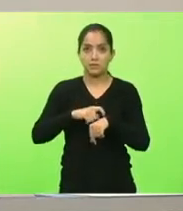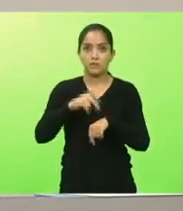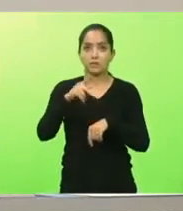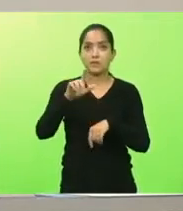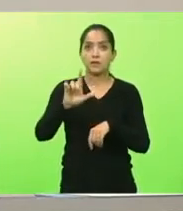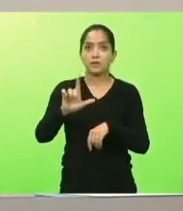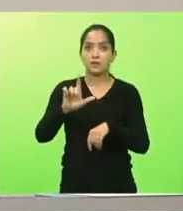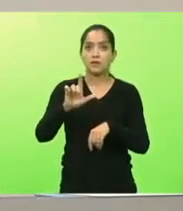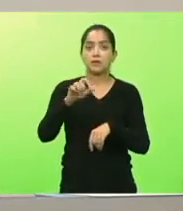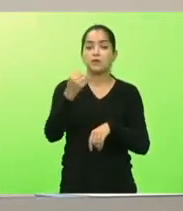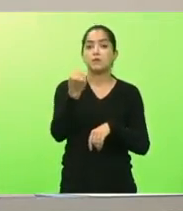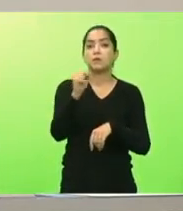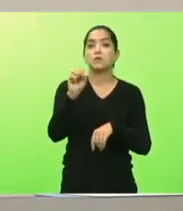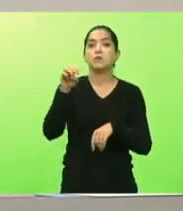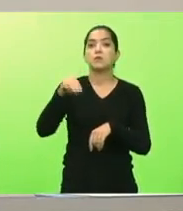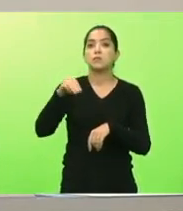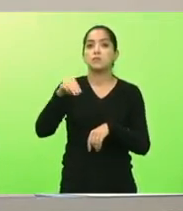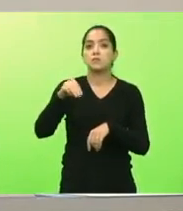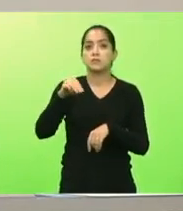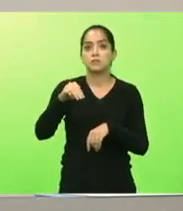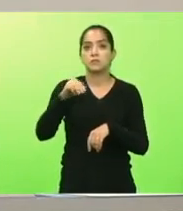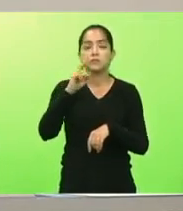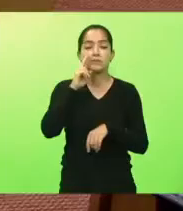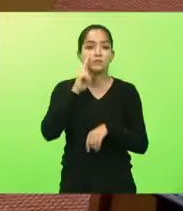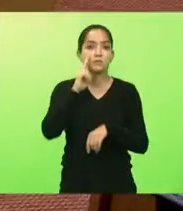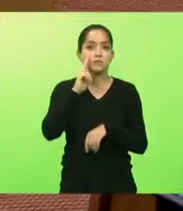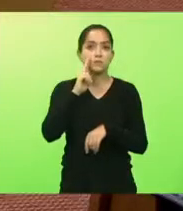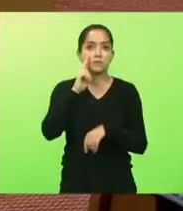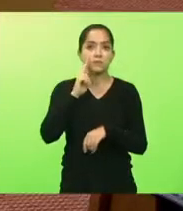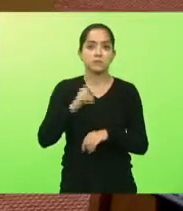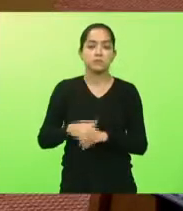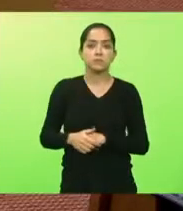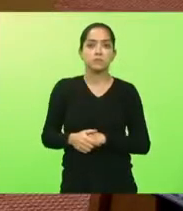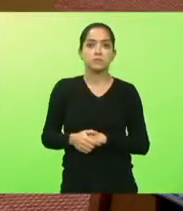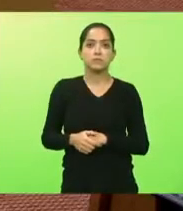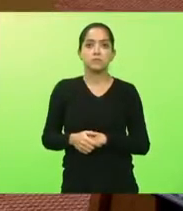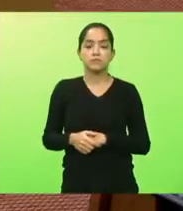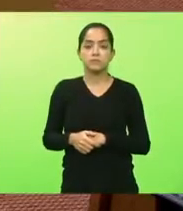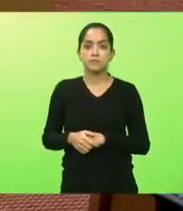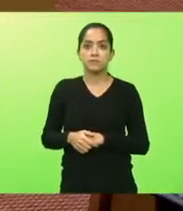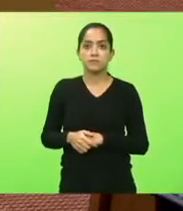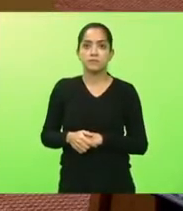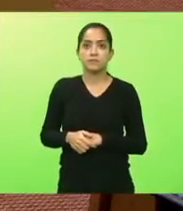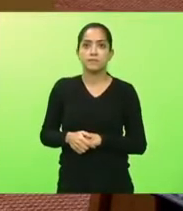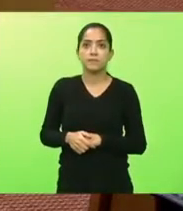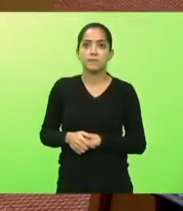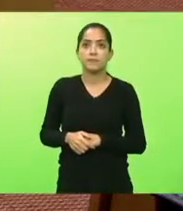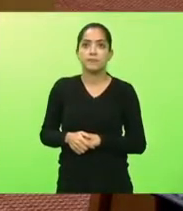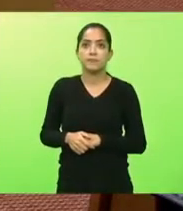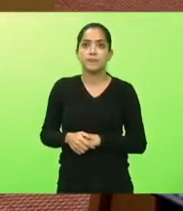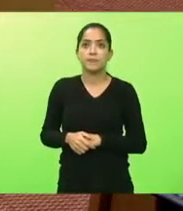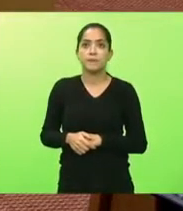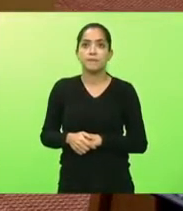de 8 minutos. Fará uso da palavra o deputado Ivan Nats. Não. Senhores,